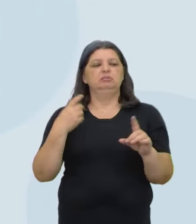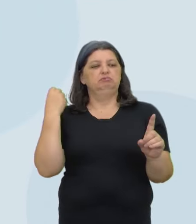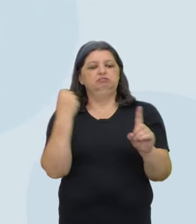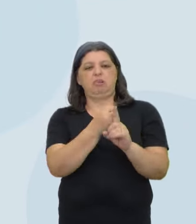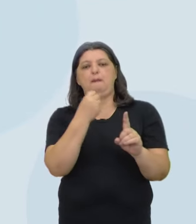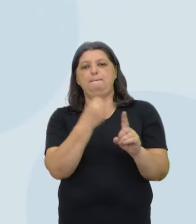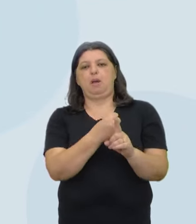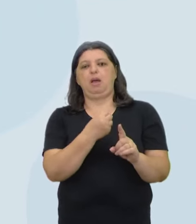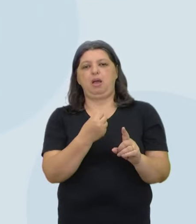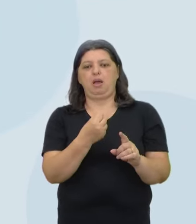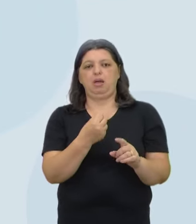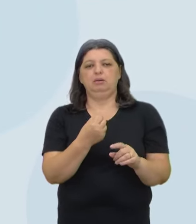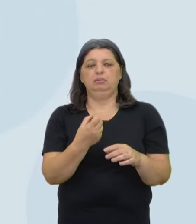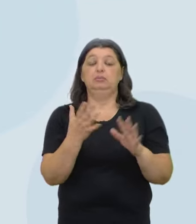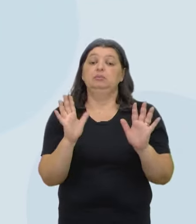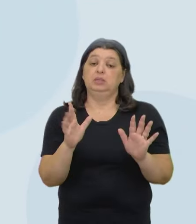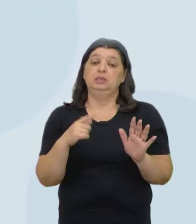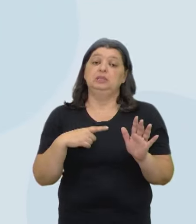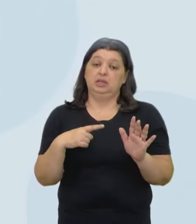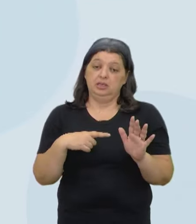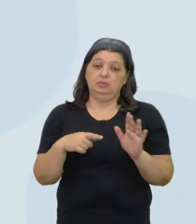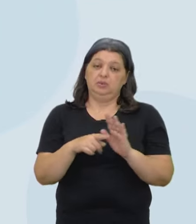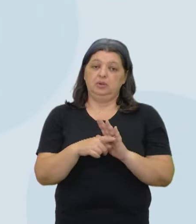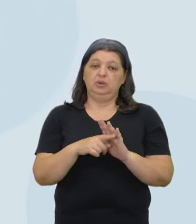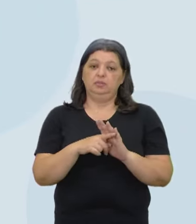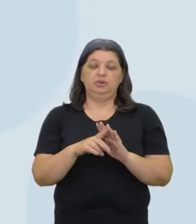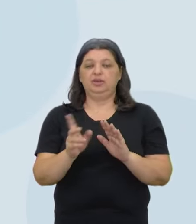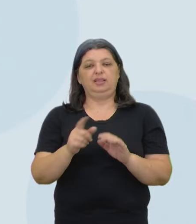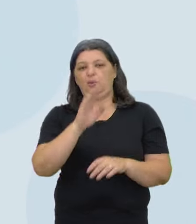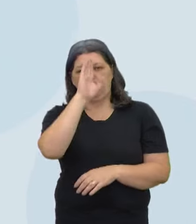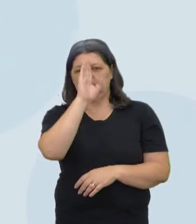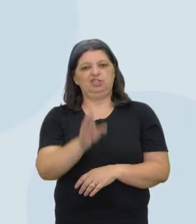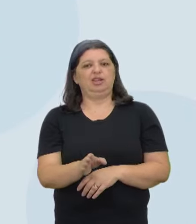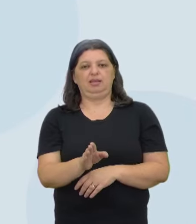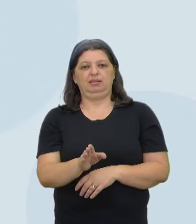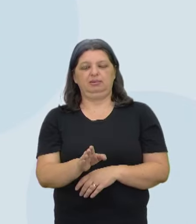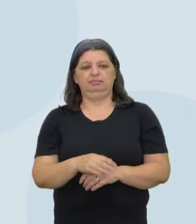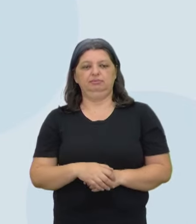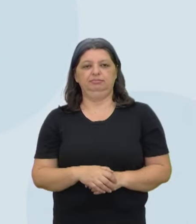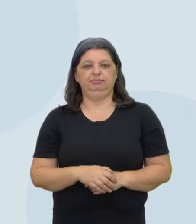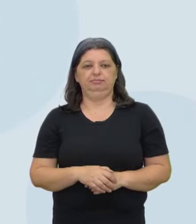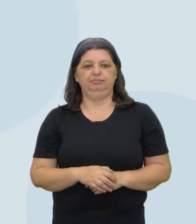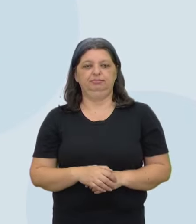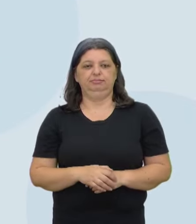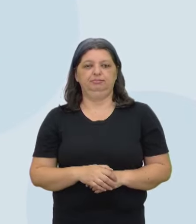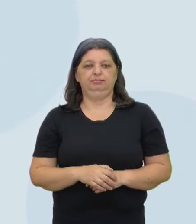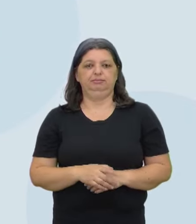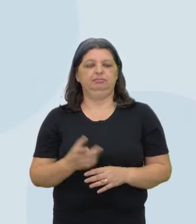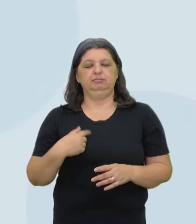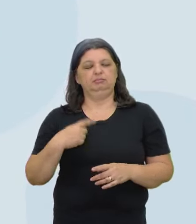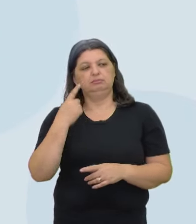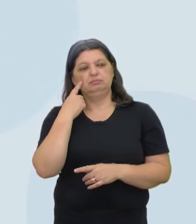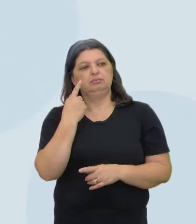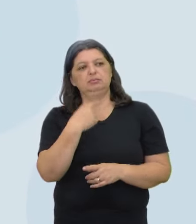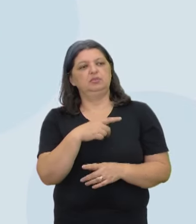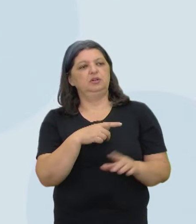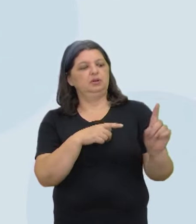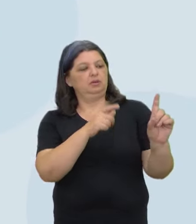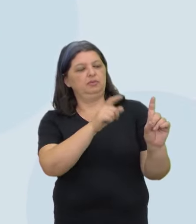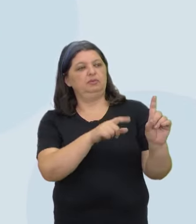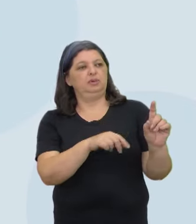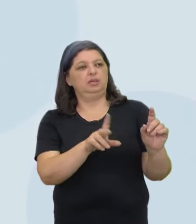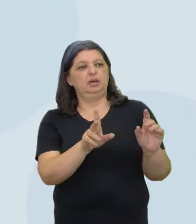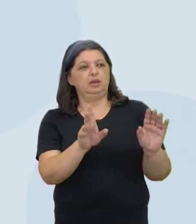agressão. Mas também tem a indireta, que foi o que você falou, Ti. Né? Então, eu pego o Thiago, eu tranco ele